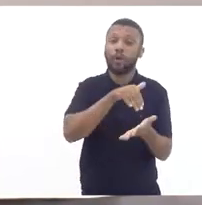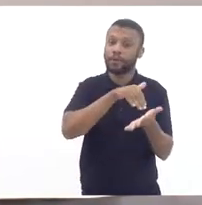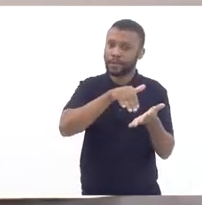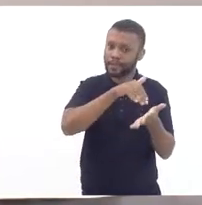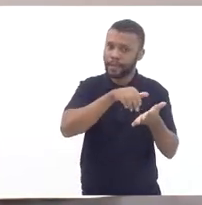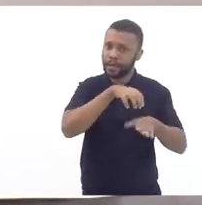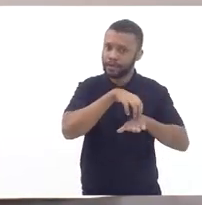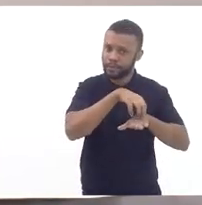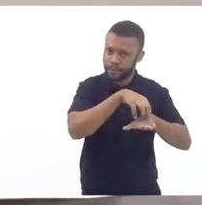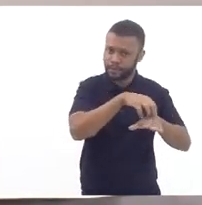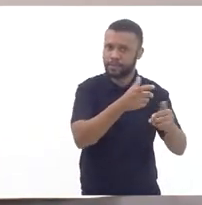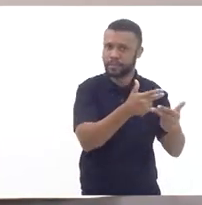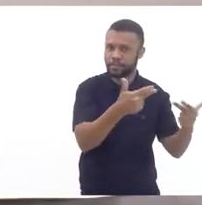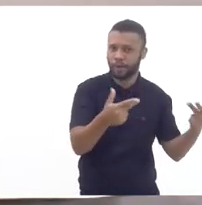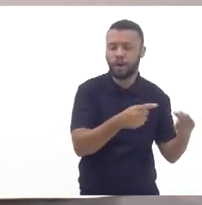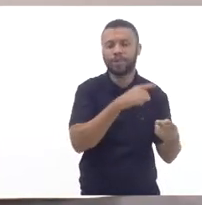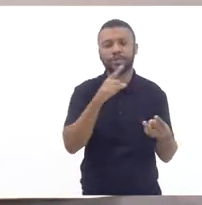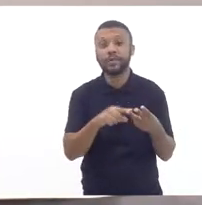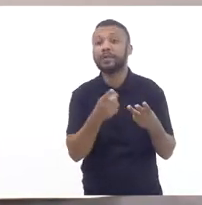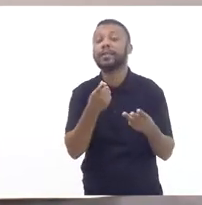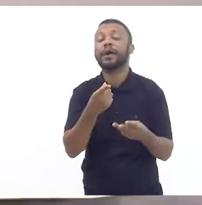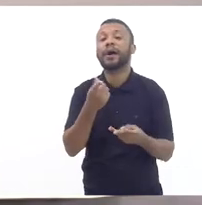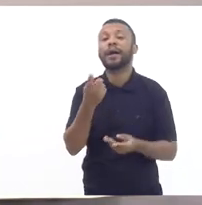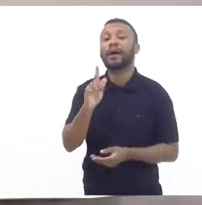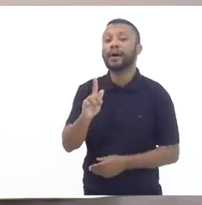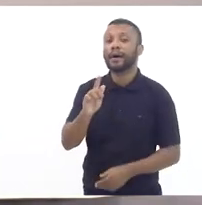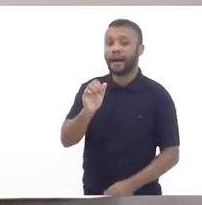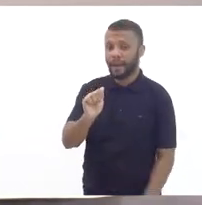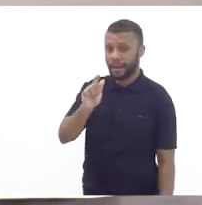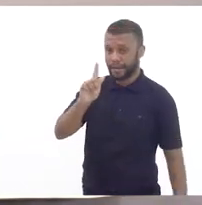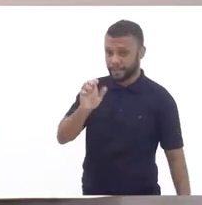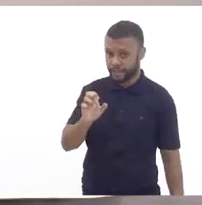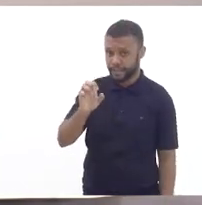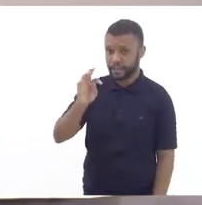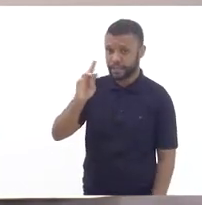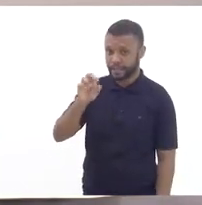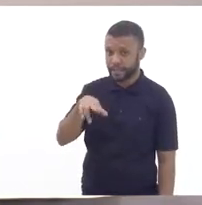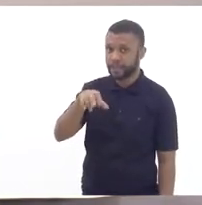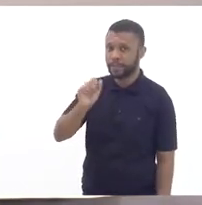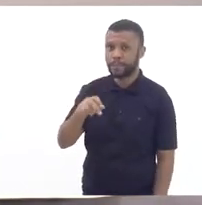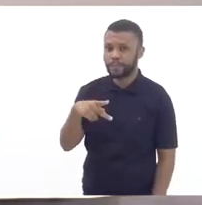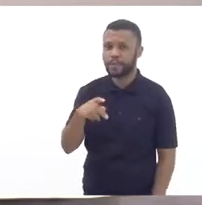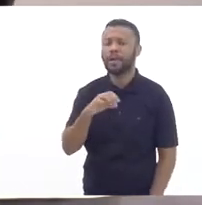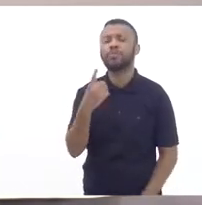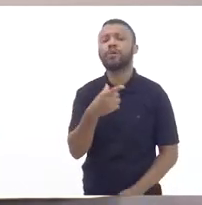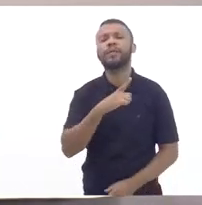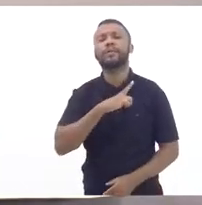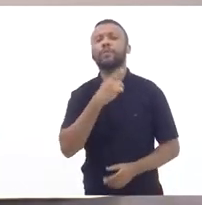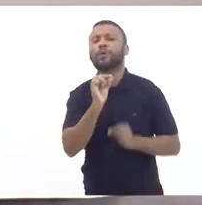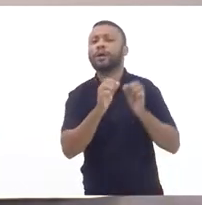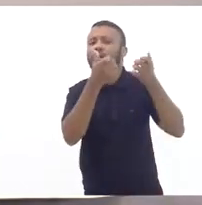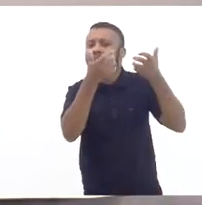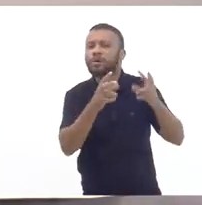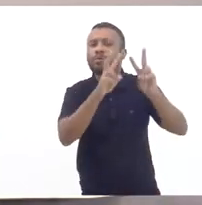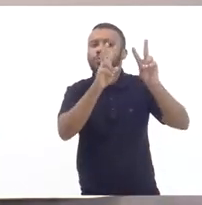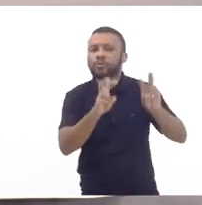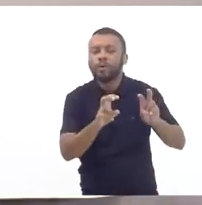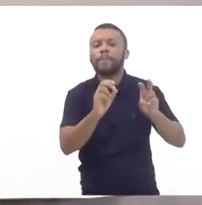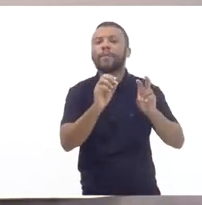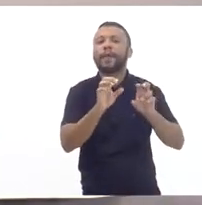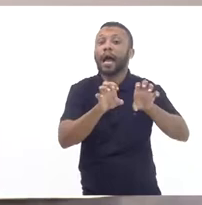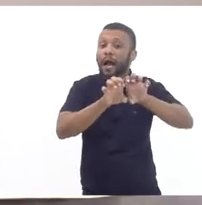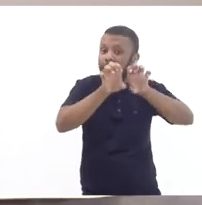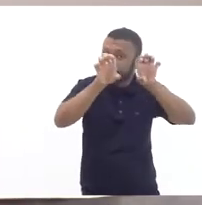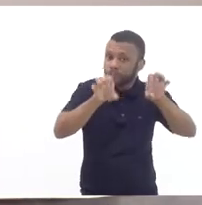a respeito de todo esse processo de infraestrutura. O que está sendo feito efetivamente em termos de infraestrutura? Já que tiveram a oportunidade de assistir o vídeo,